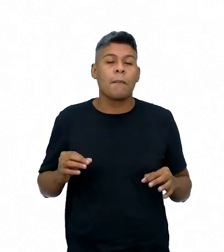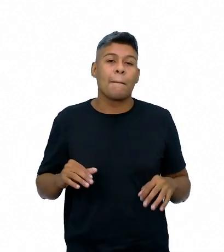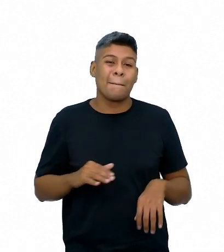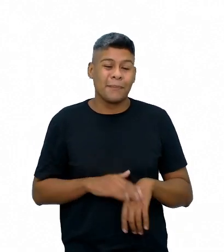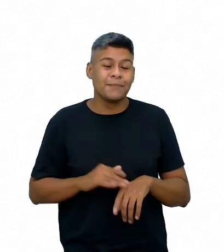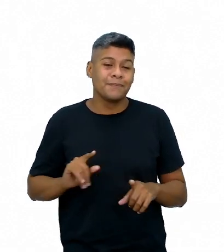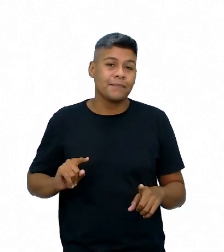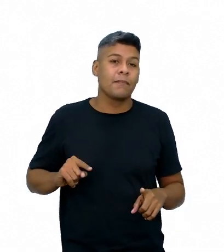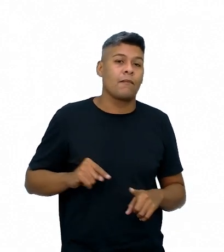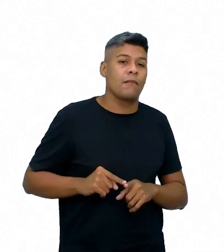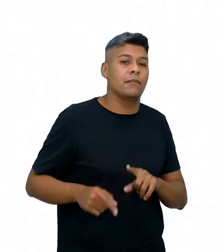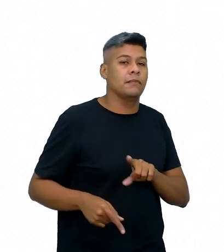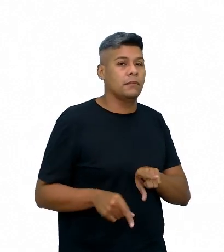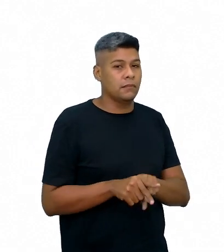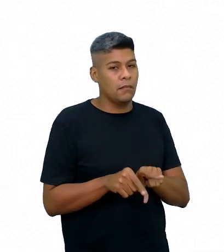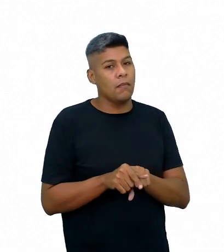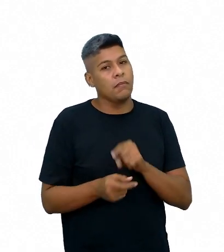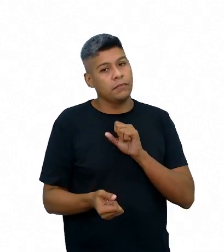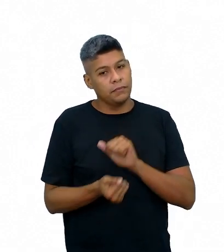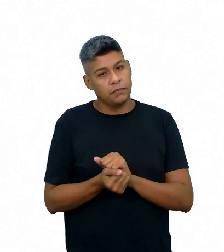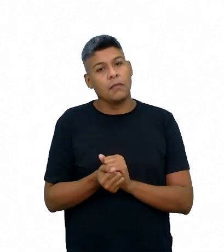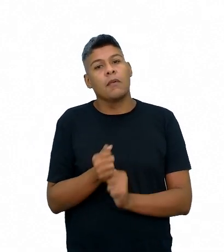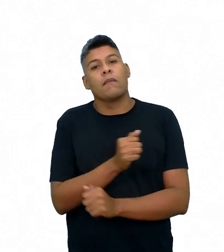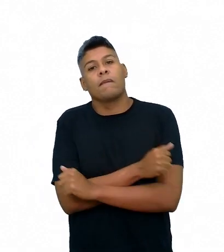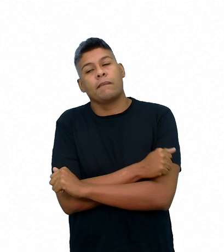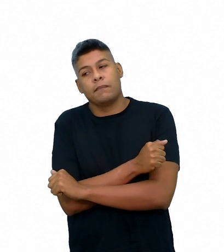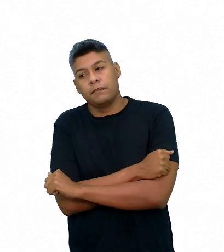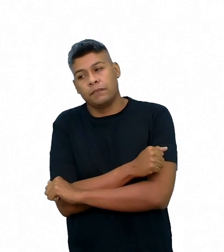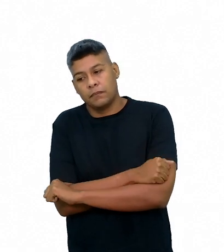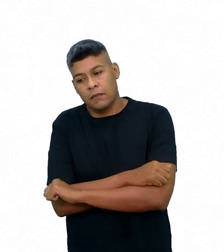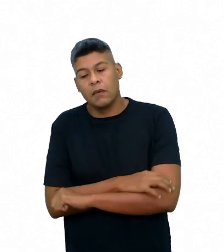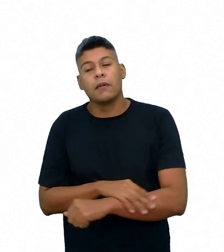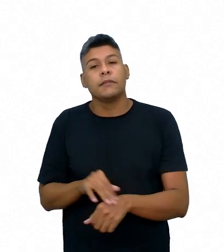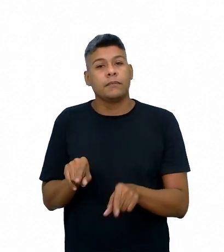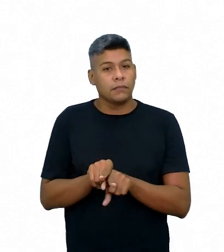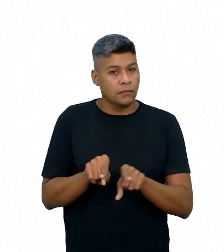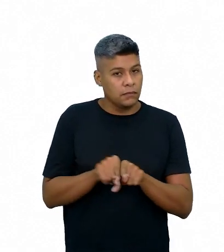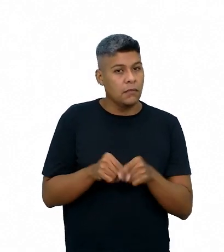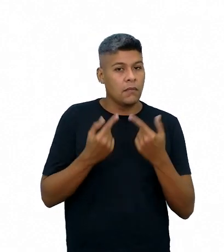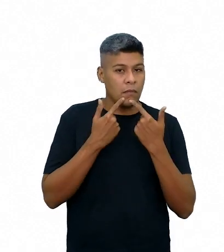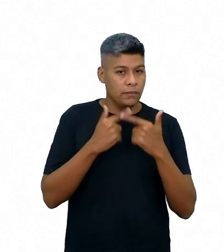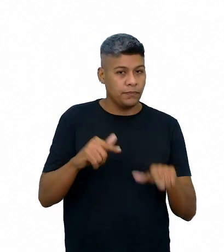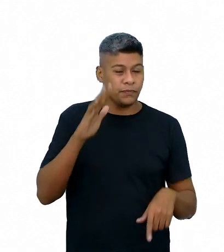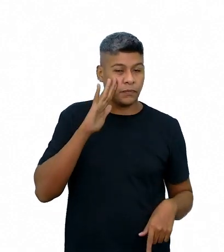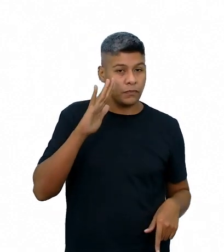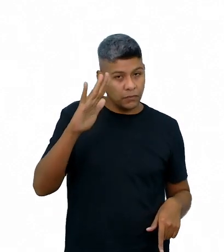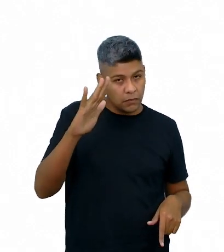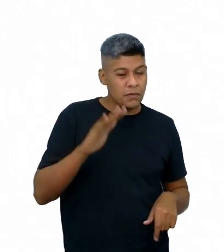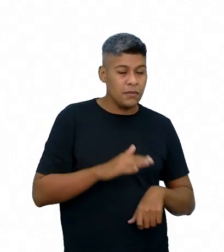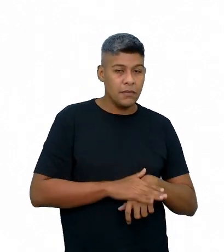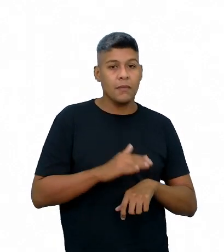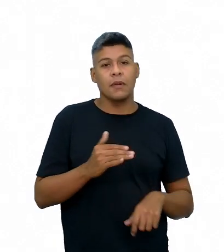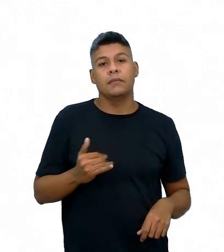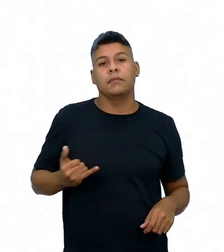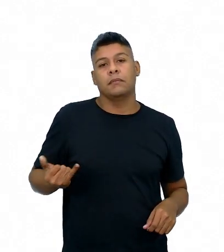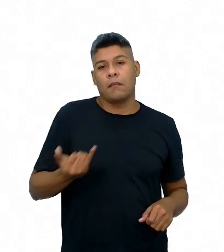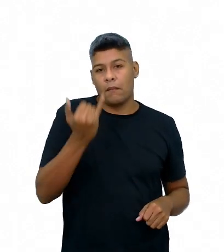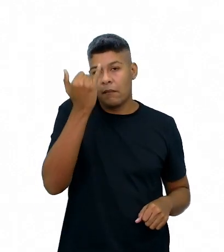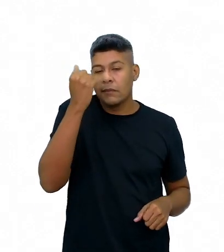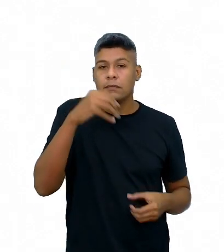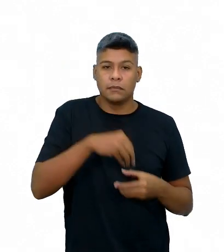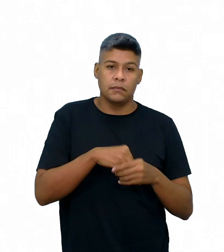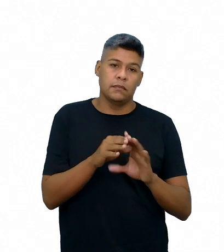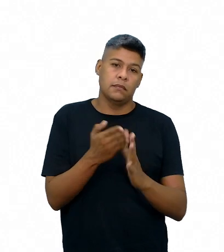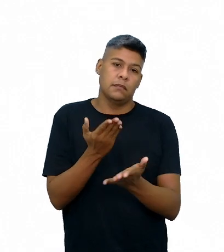mais objetividade com nossos alunos, e domínios da língua, priorização daquilo que é mais importante dentro da